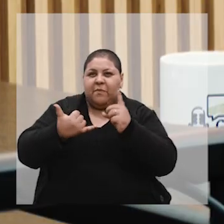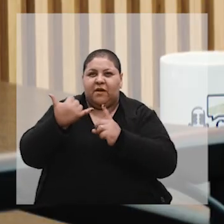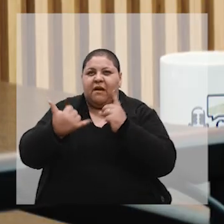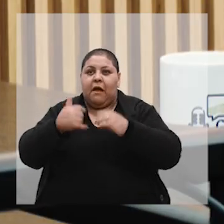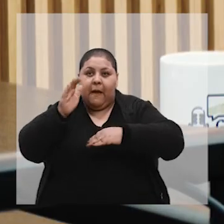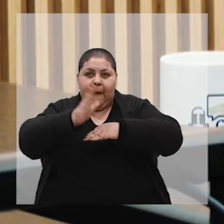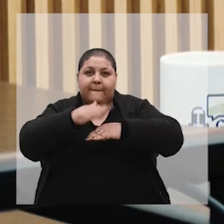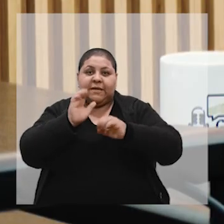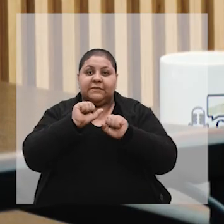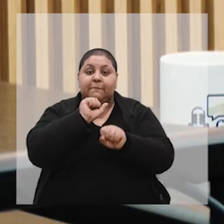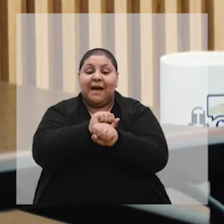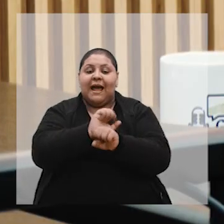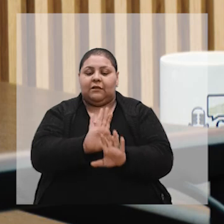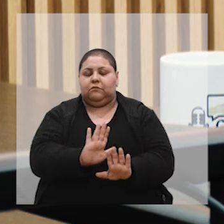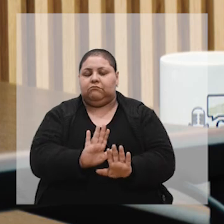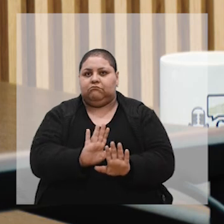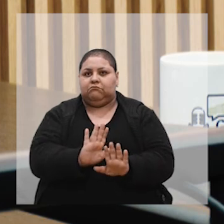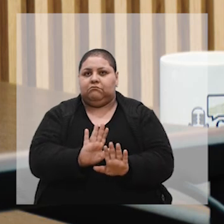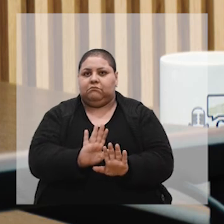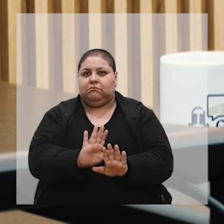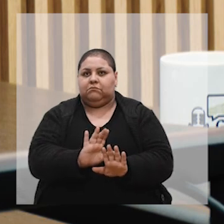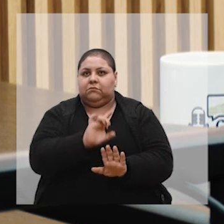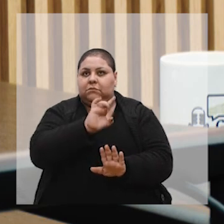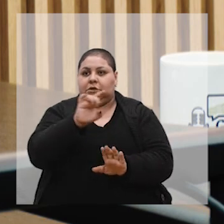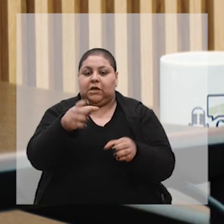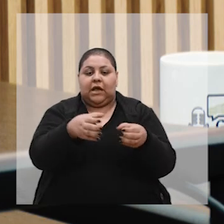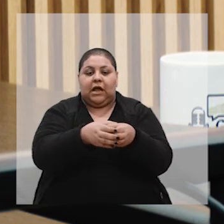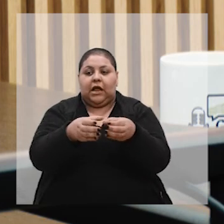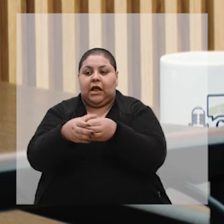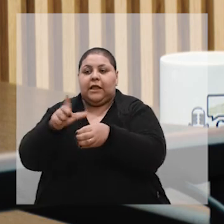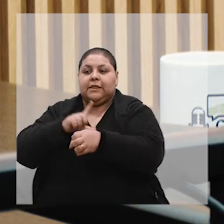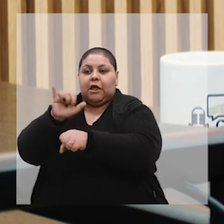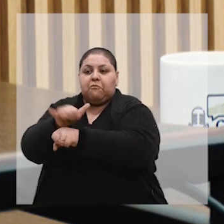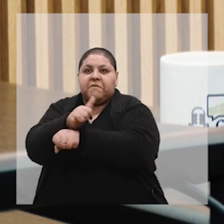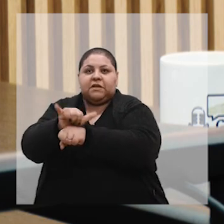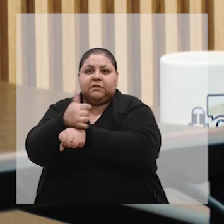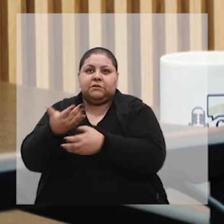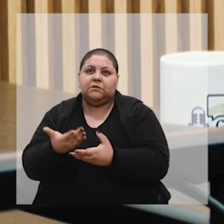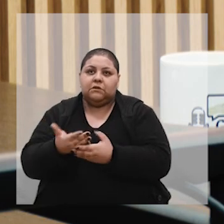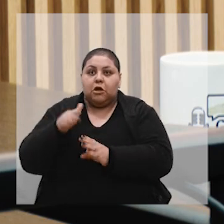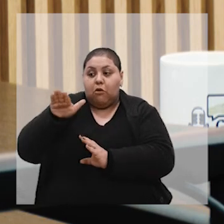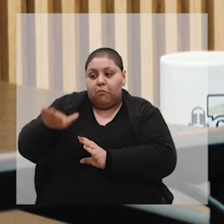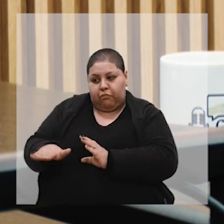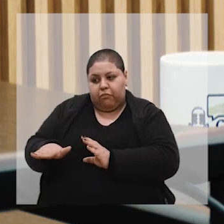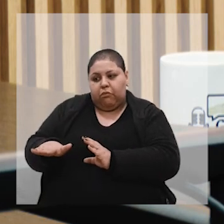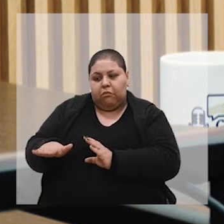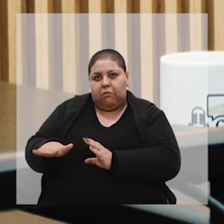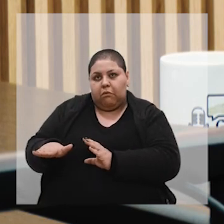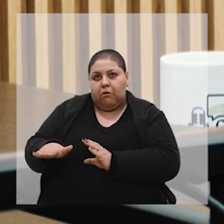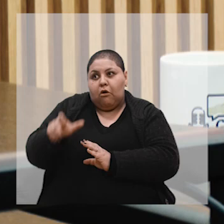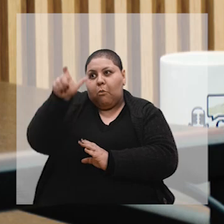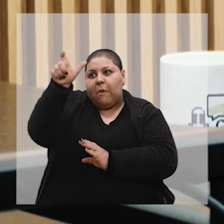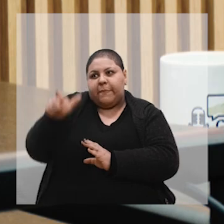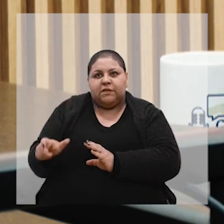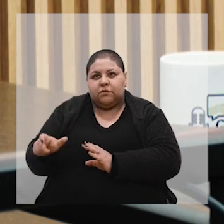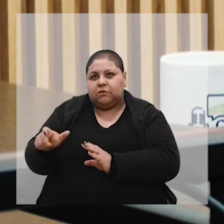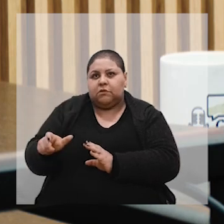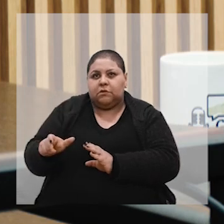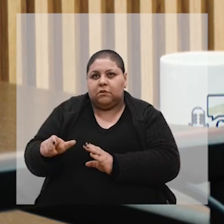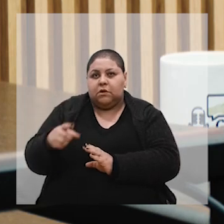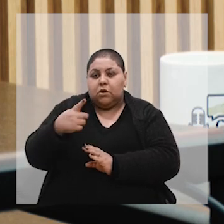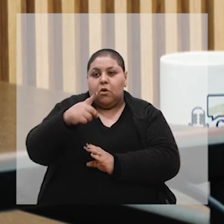mais ele cadenciado. ele é mais parado. Então, cada time tem alguma estratégia. Por ser baixa estatura, daqui a pouco um cara